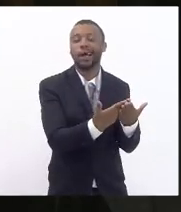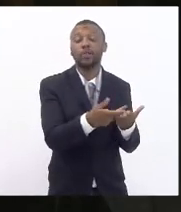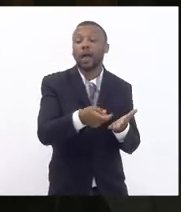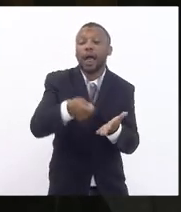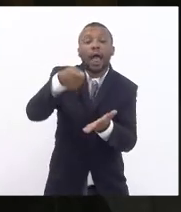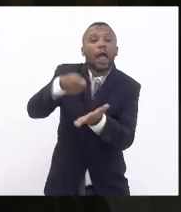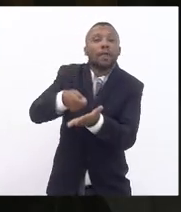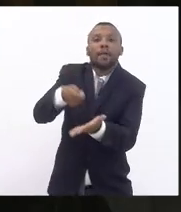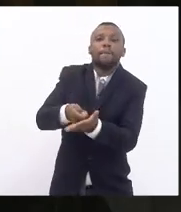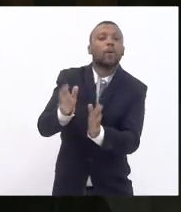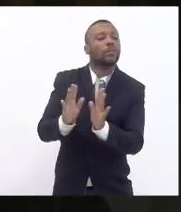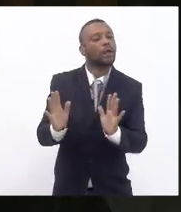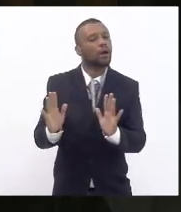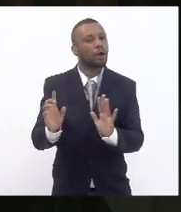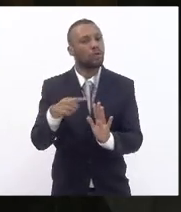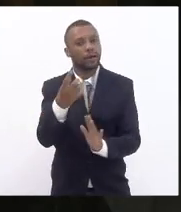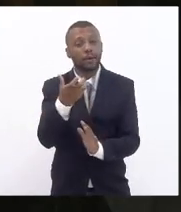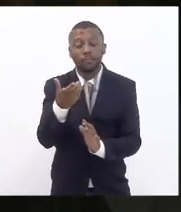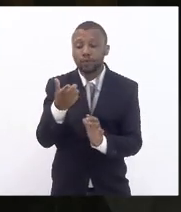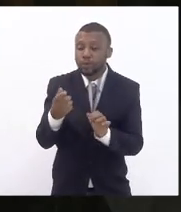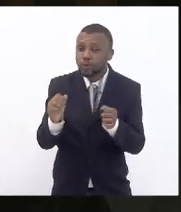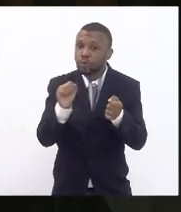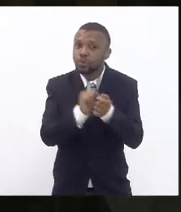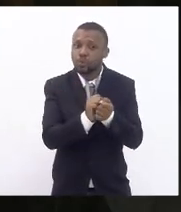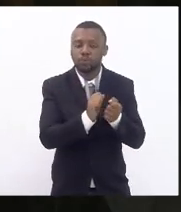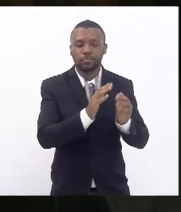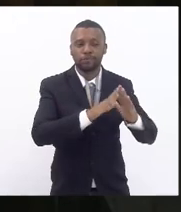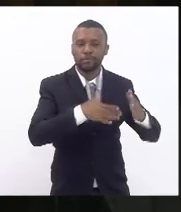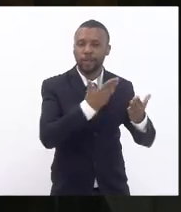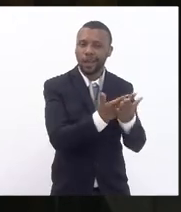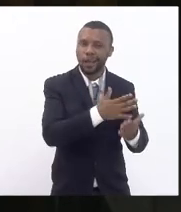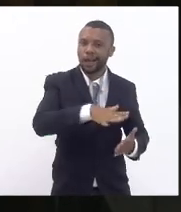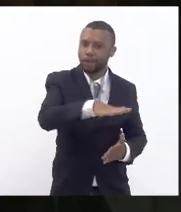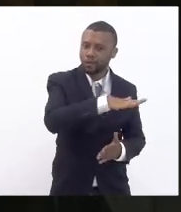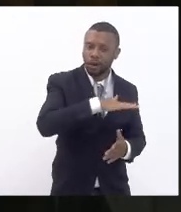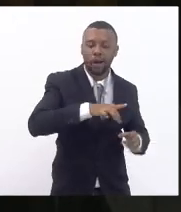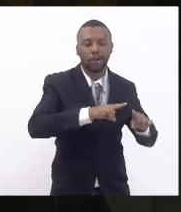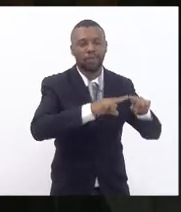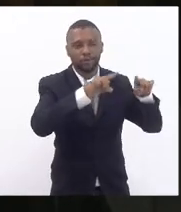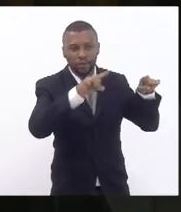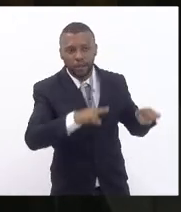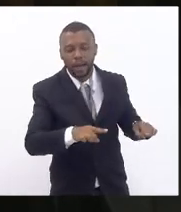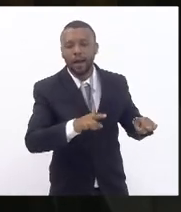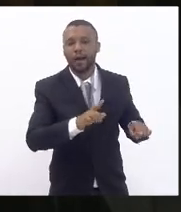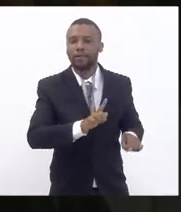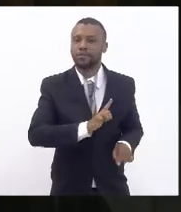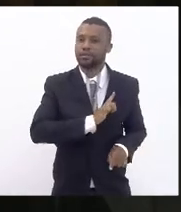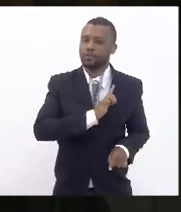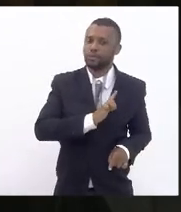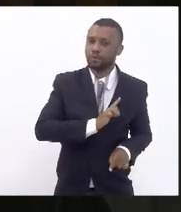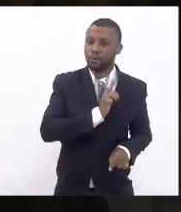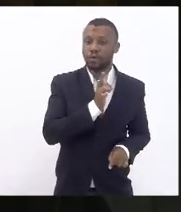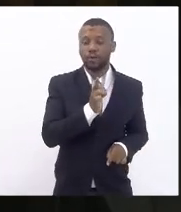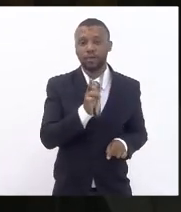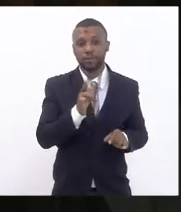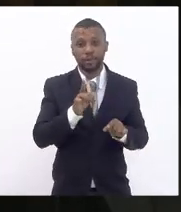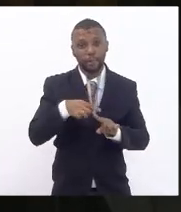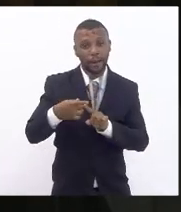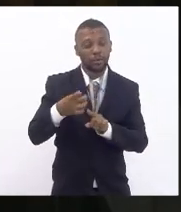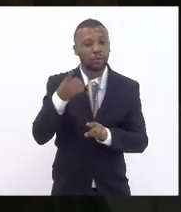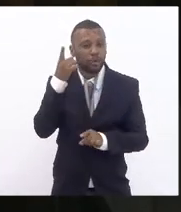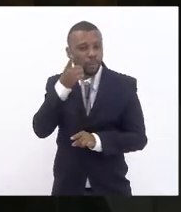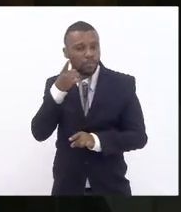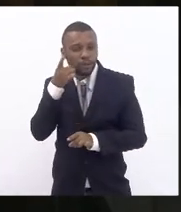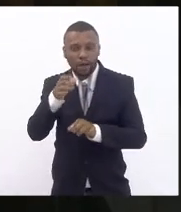conjunto da comunidade escolar, dos gestores, do parlamento, façam parte de um diálogo que